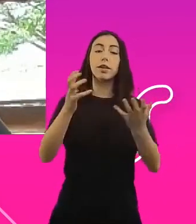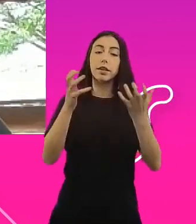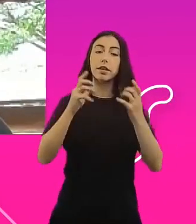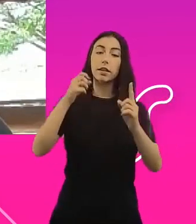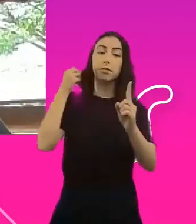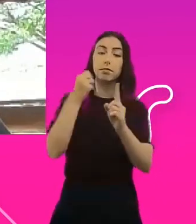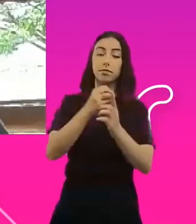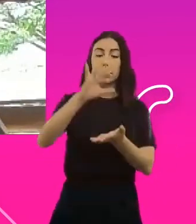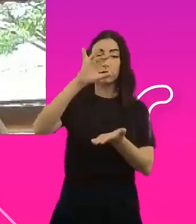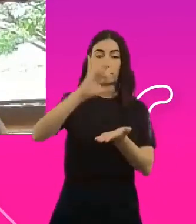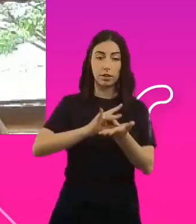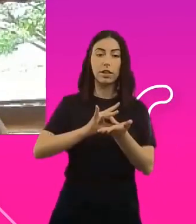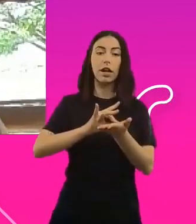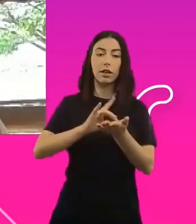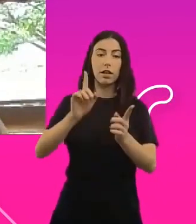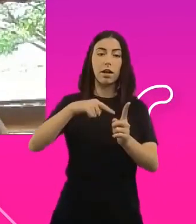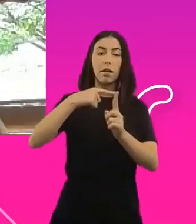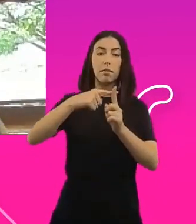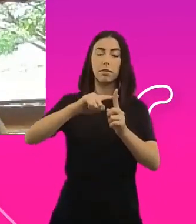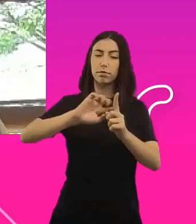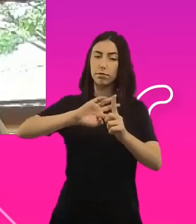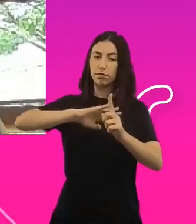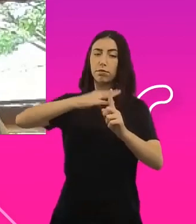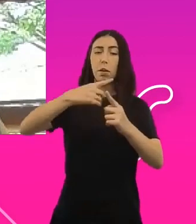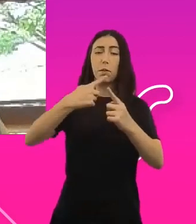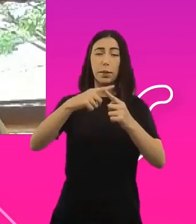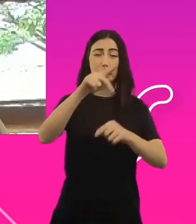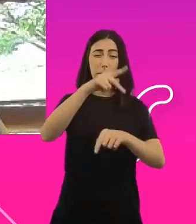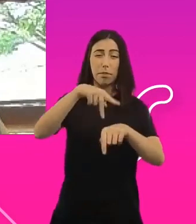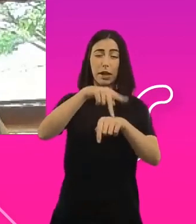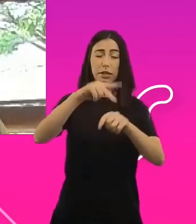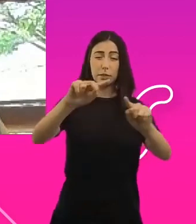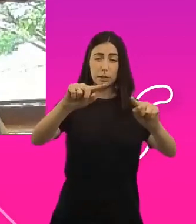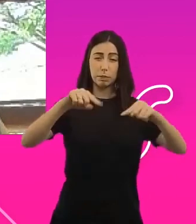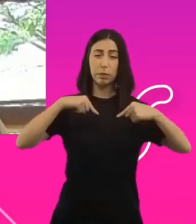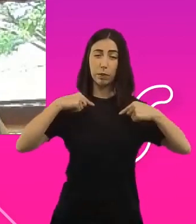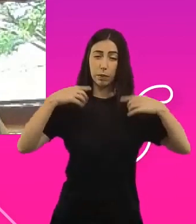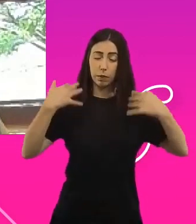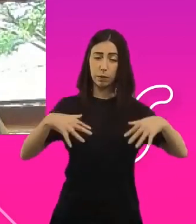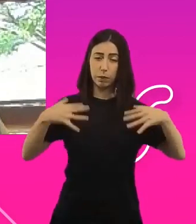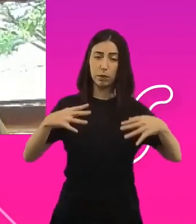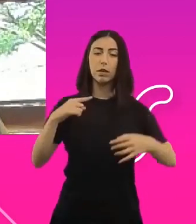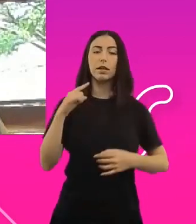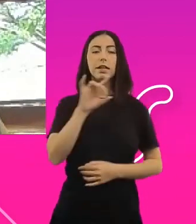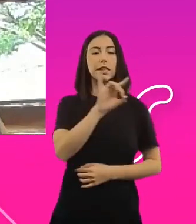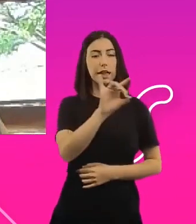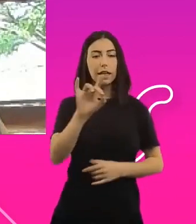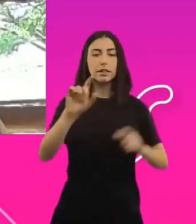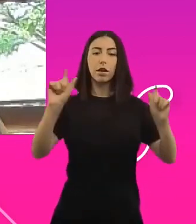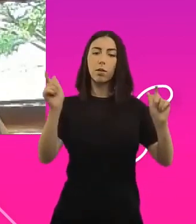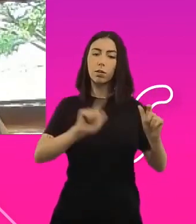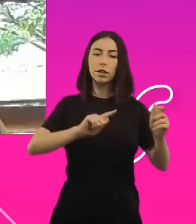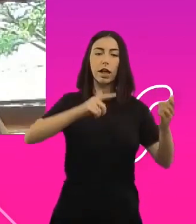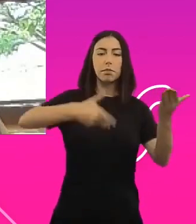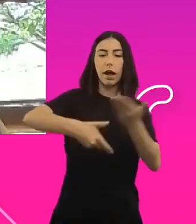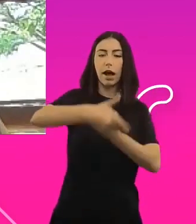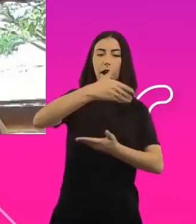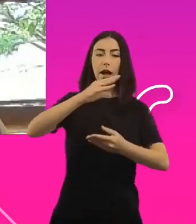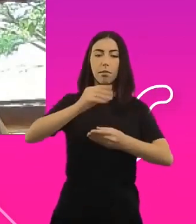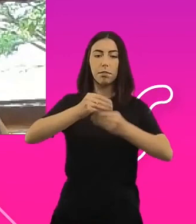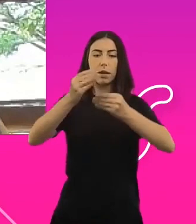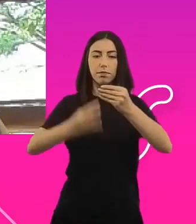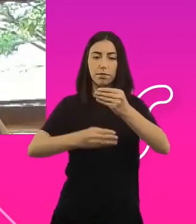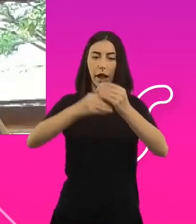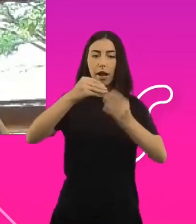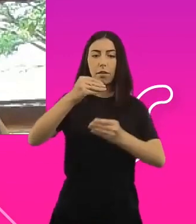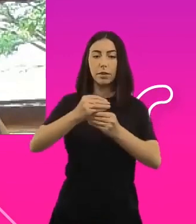escala, porque os desafios do país são enormes e cada um vai poder contribuir de uma forma melhor se a gente tiver esse olhar conjunto